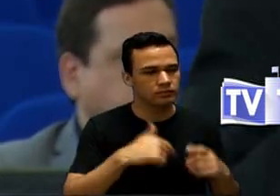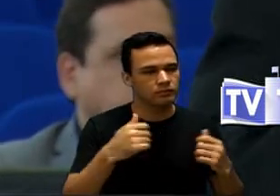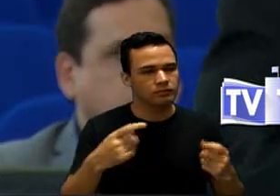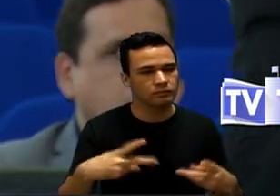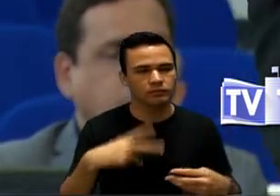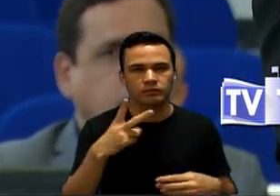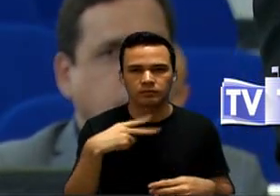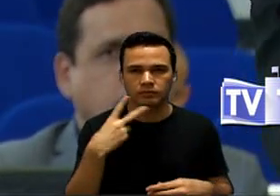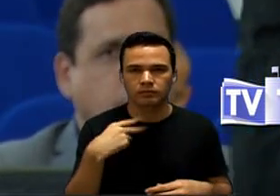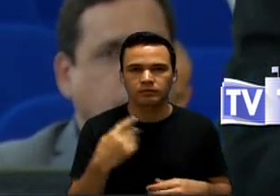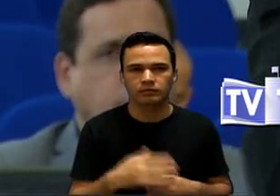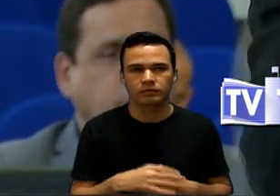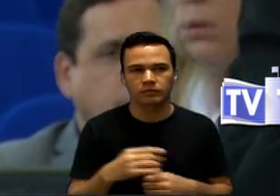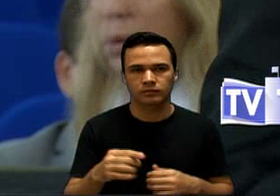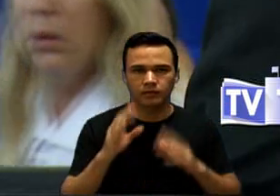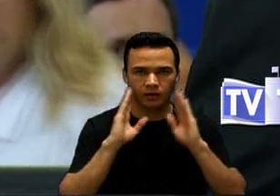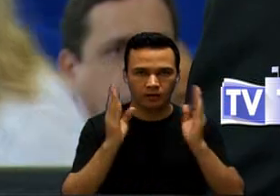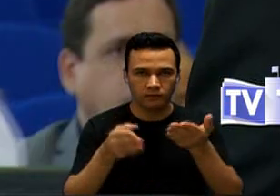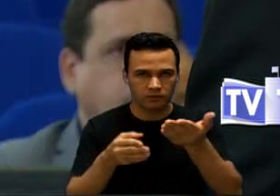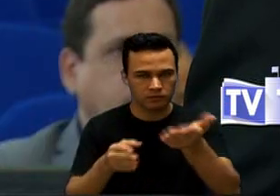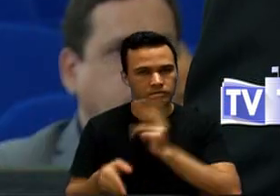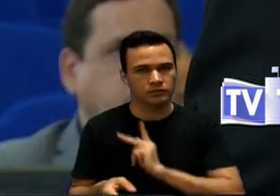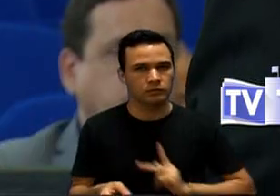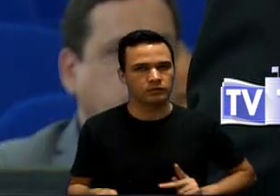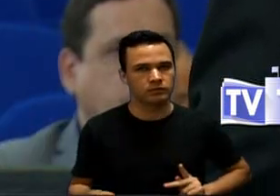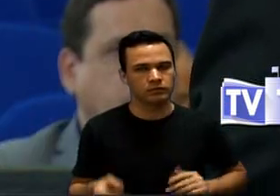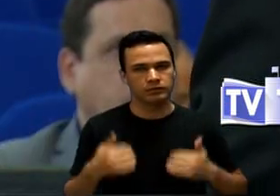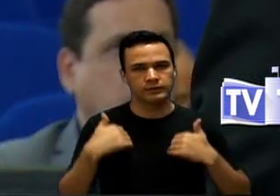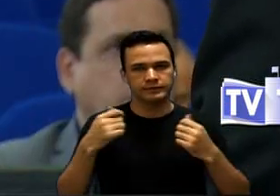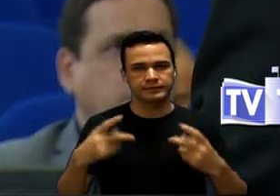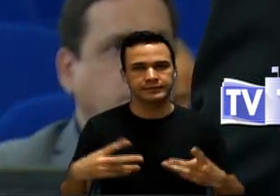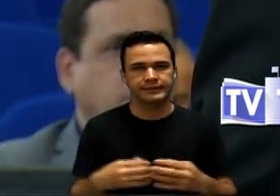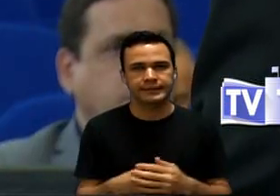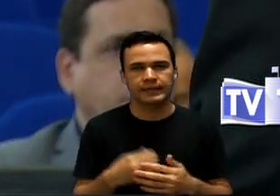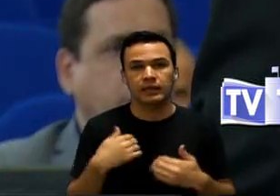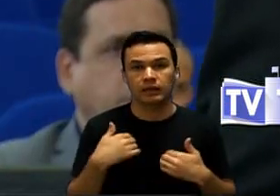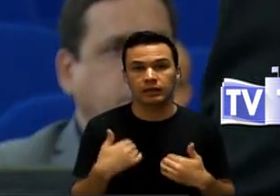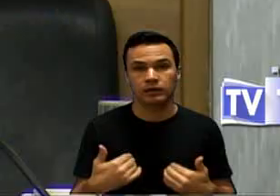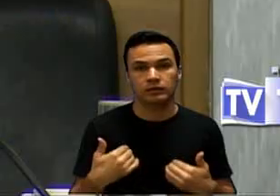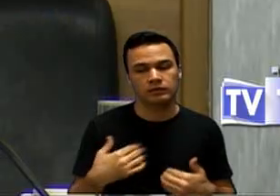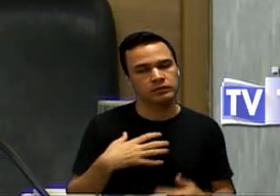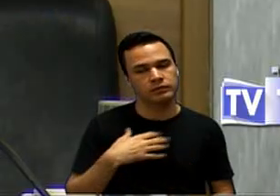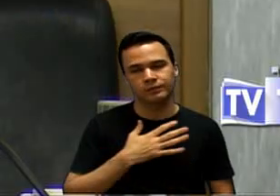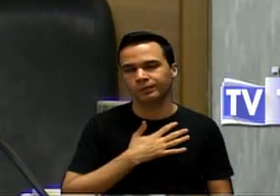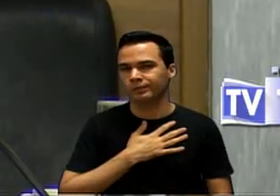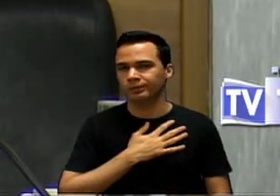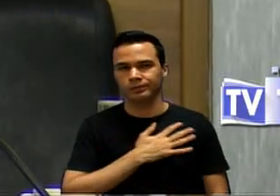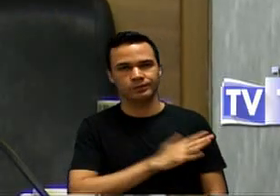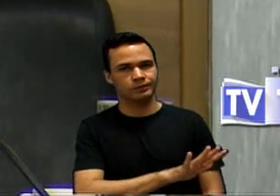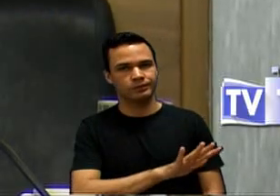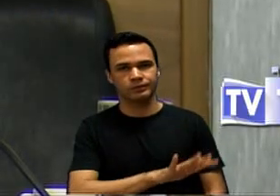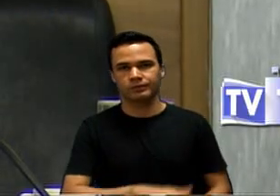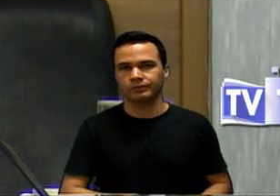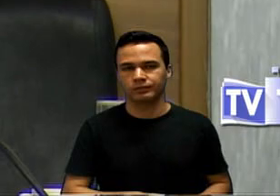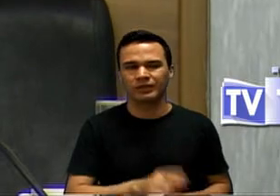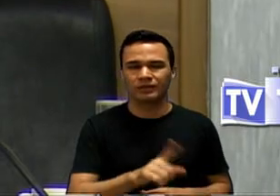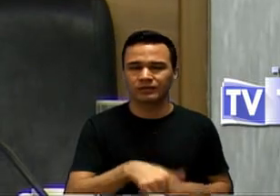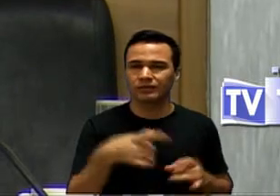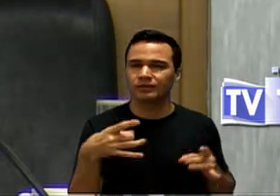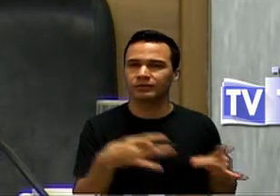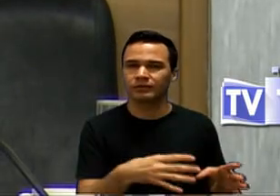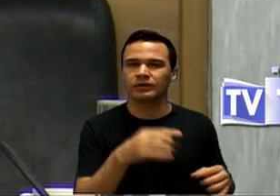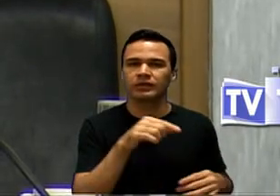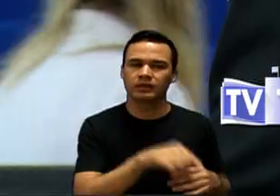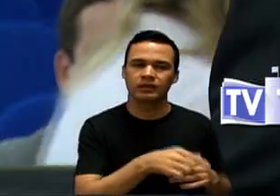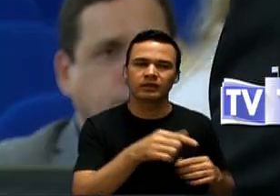mas eu me fixo na figura de Vossa Excelência para poder... Então, eu estou aqui passando a minha indignação com relação a esse abandono que a